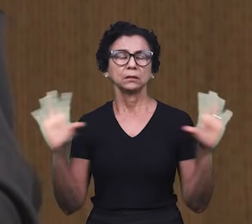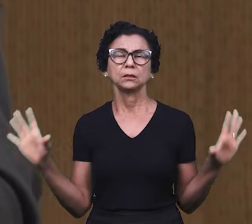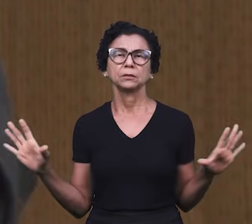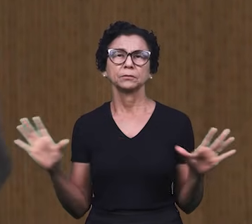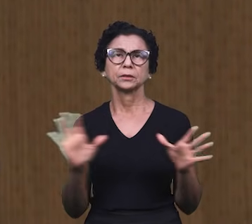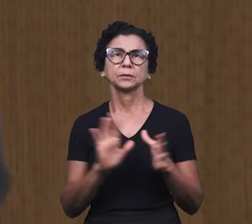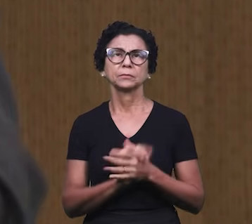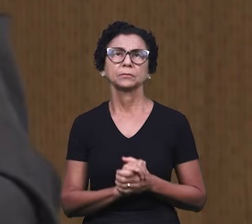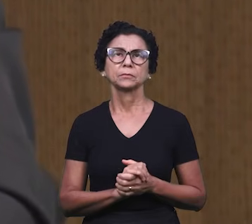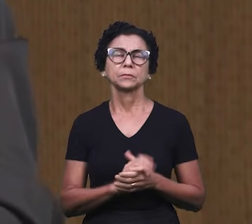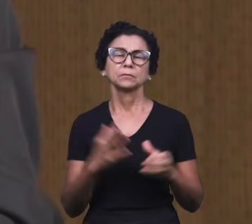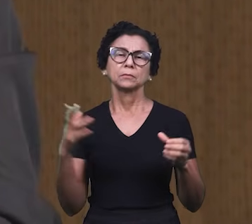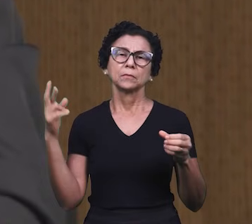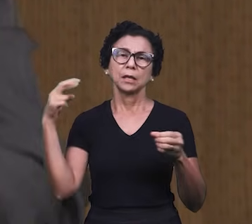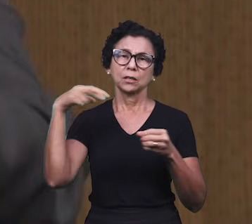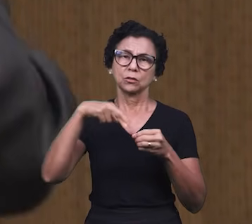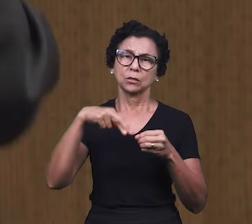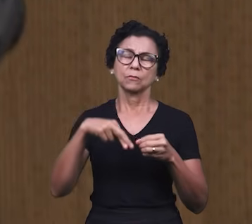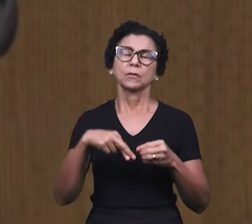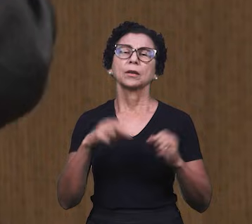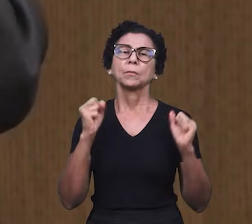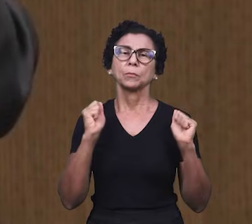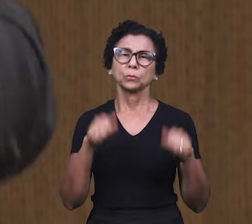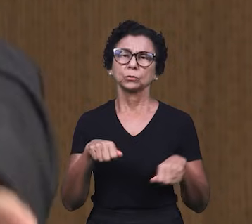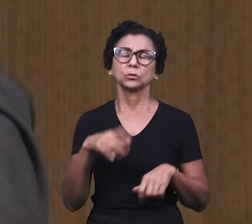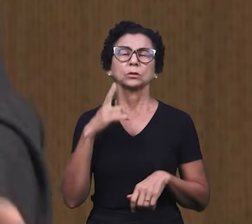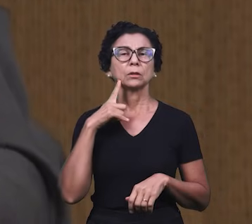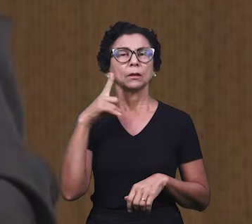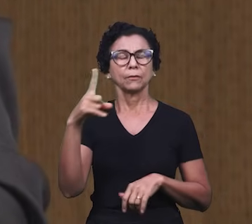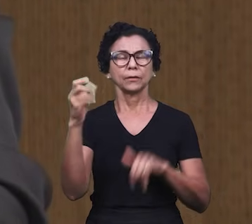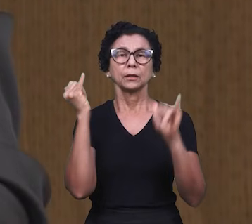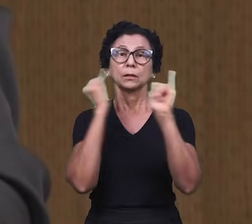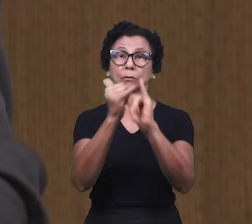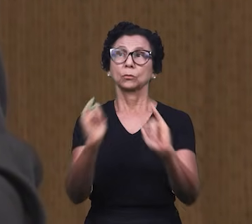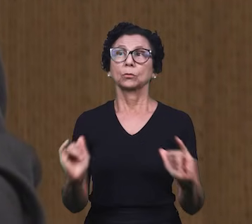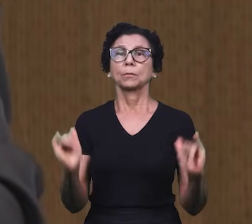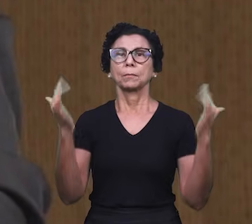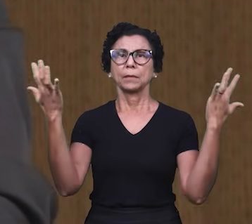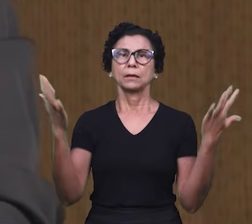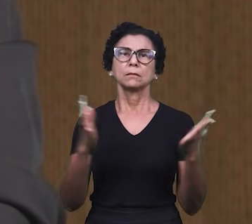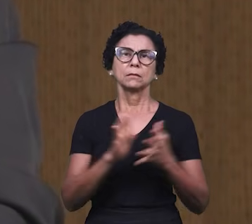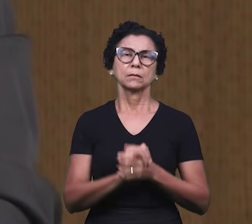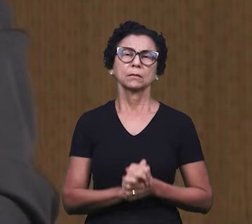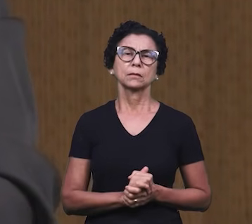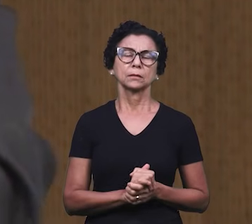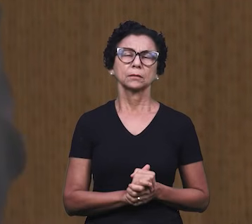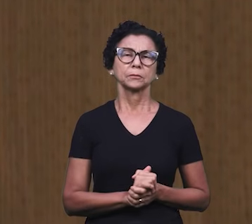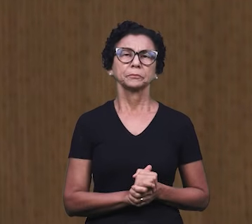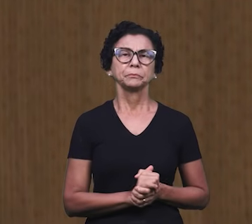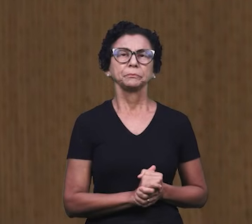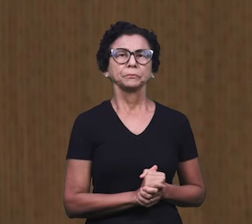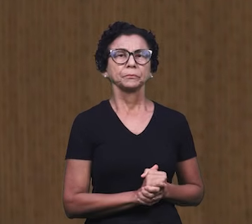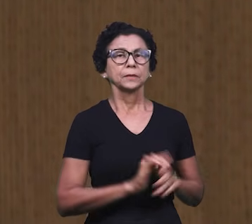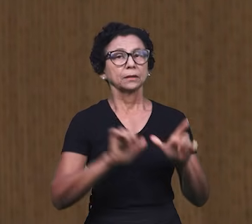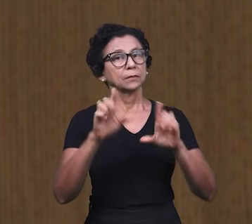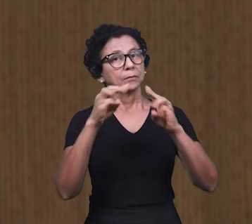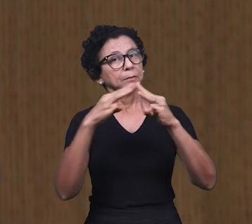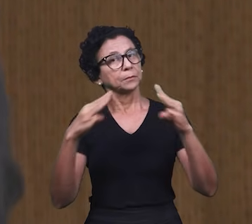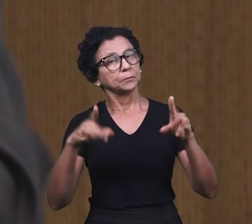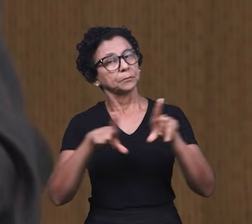Rede TV ia ver o Trombetas, o satélite podia ver na TV Manaim, na Rede TV também,